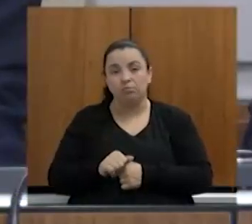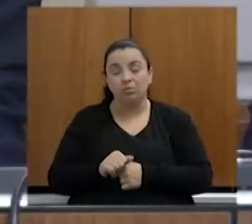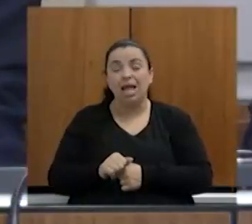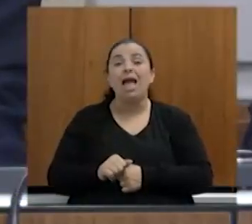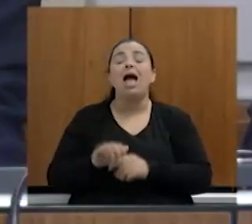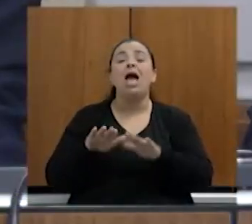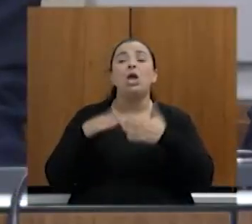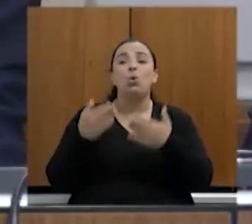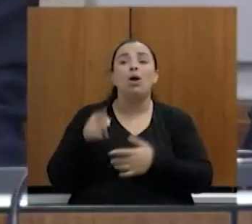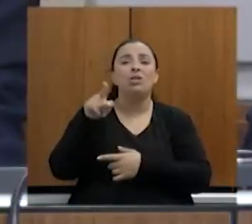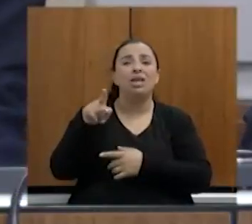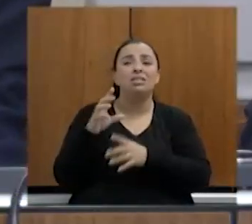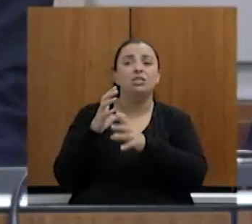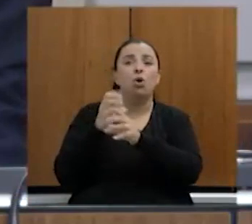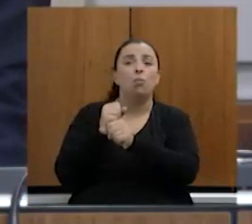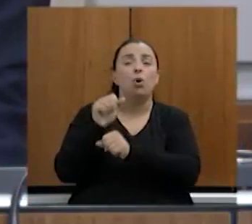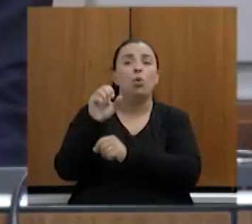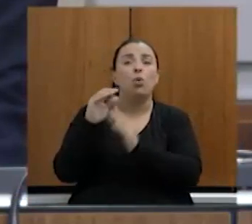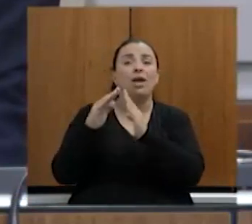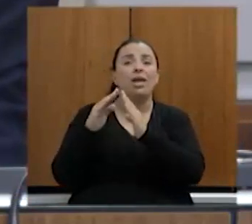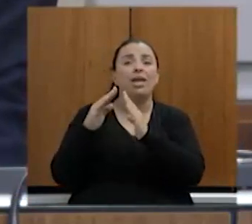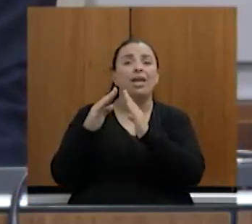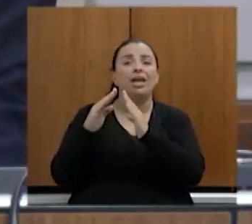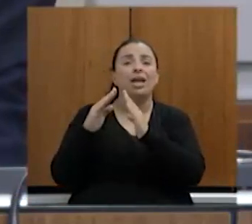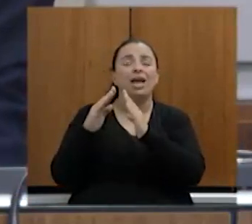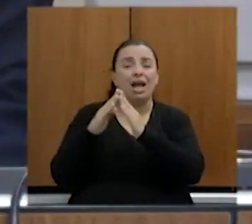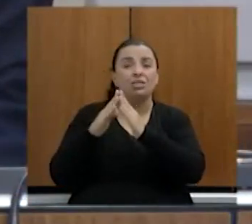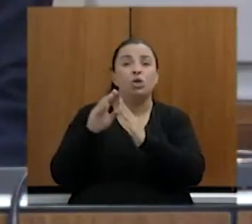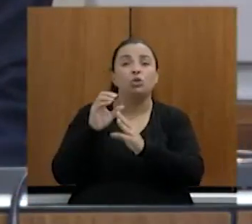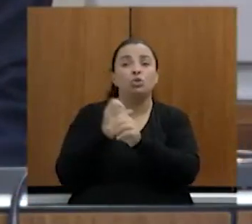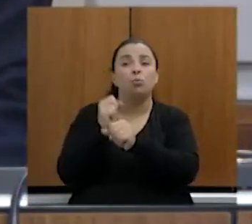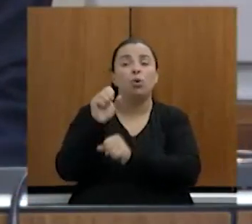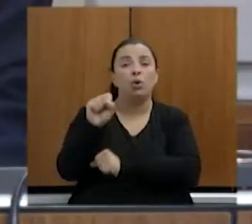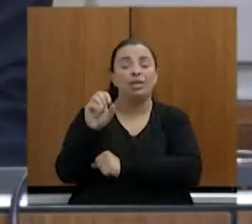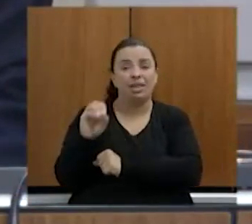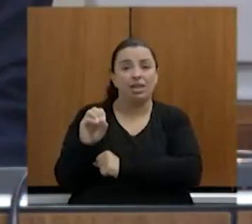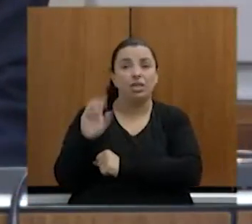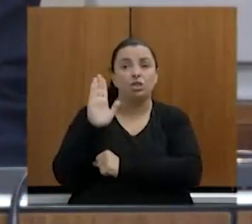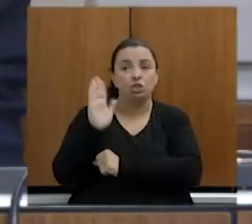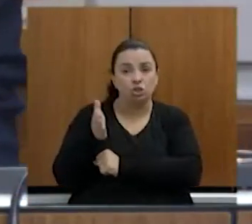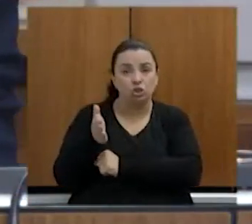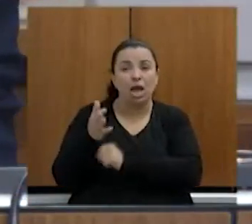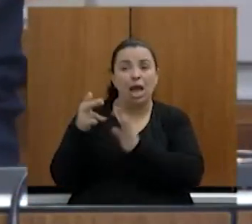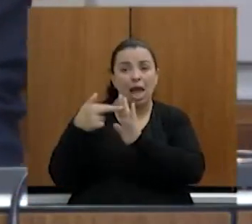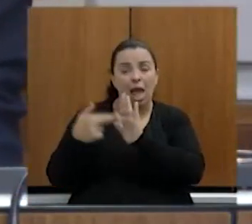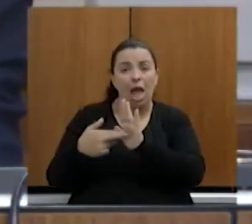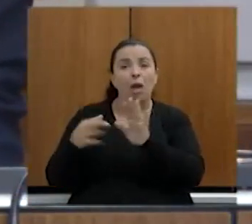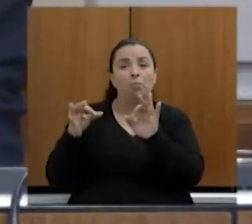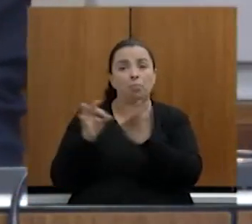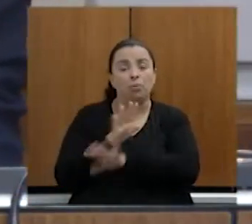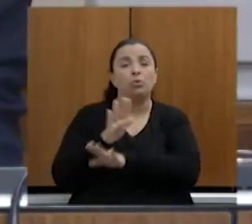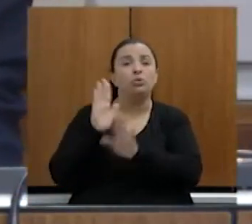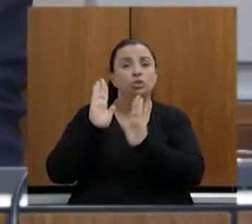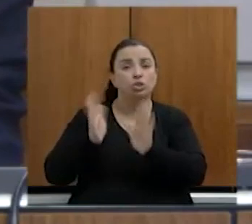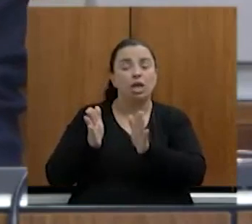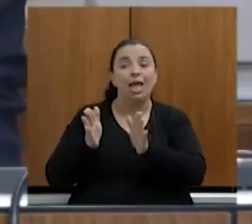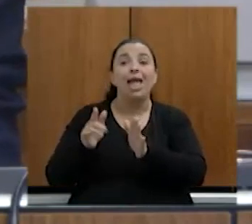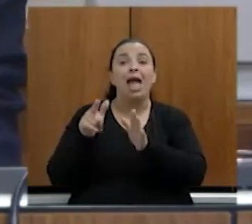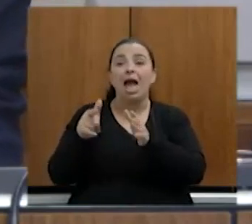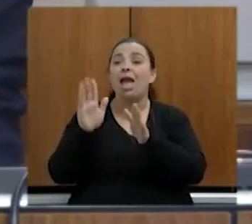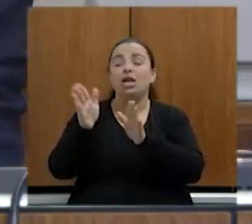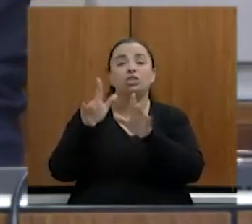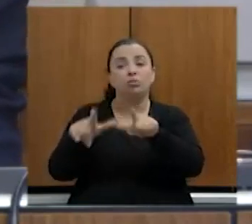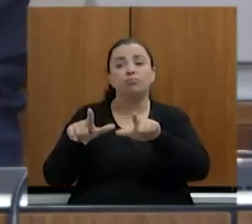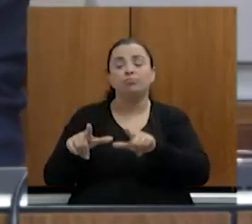80 casas o camarada já tá com o título Ah então não vai ter uma discussão será proprietário ou não